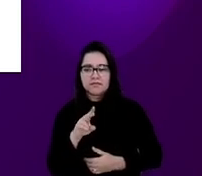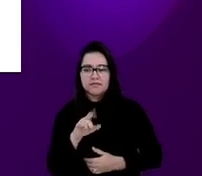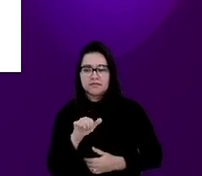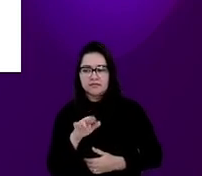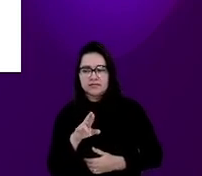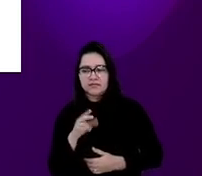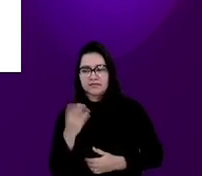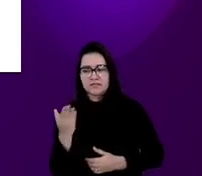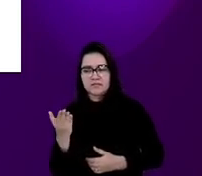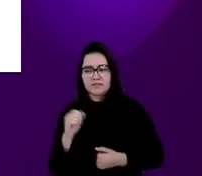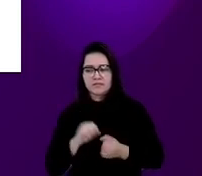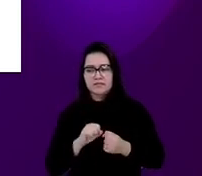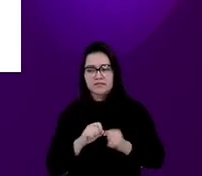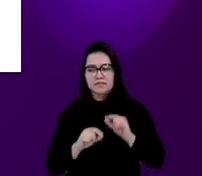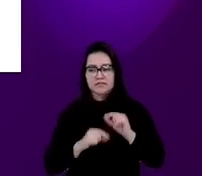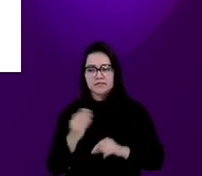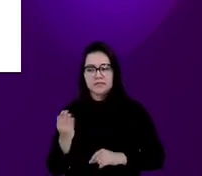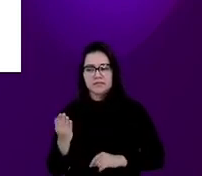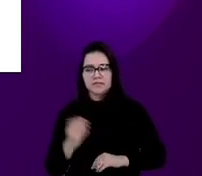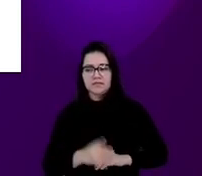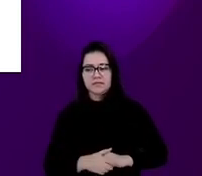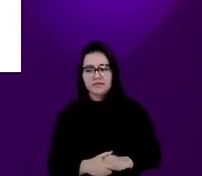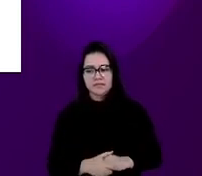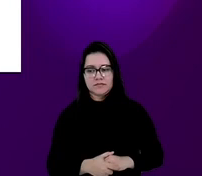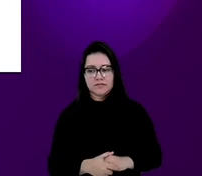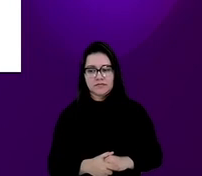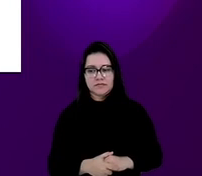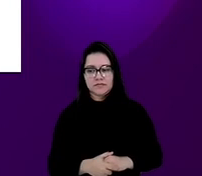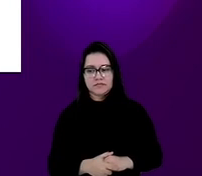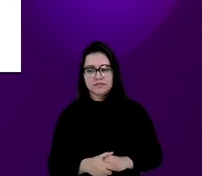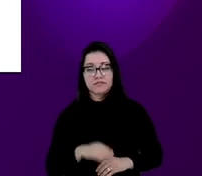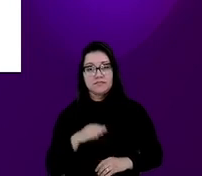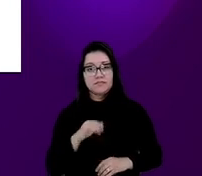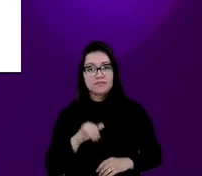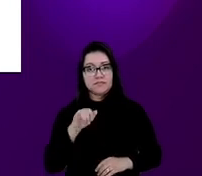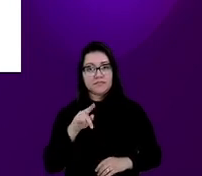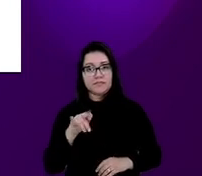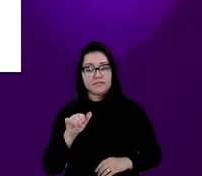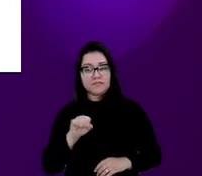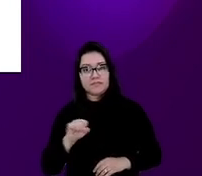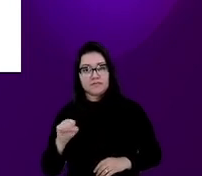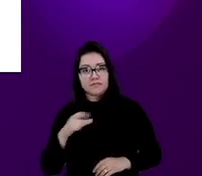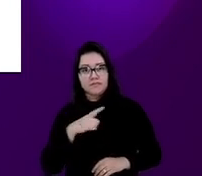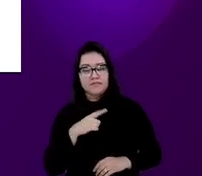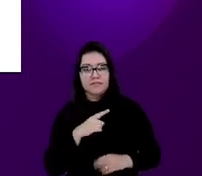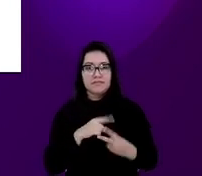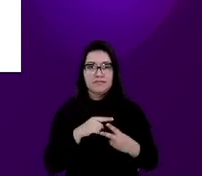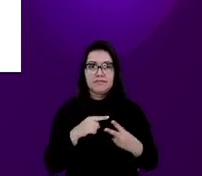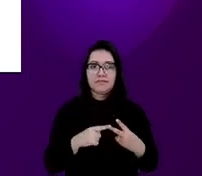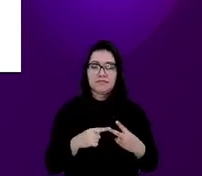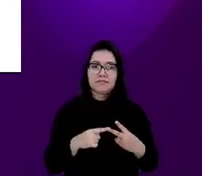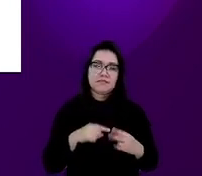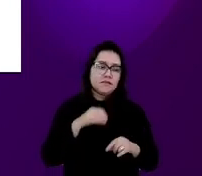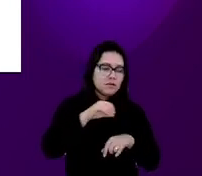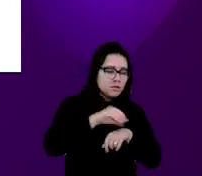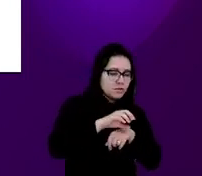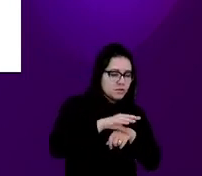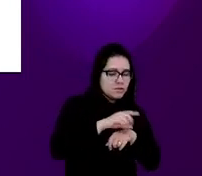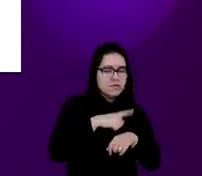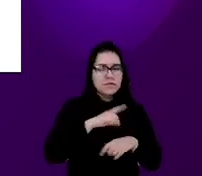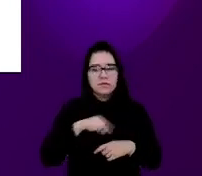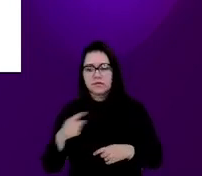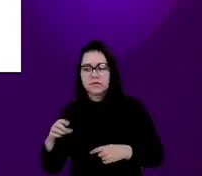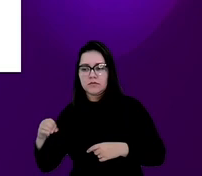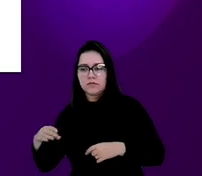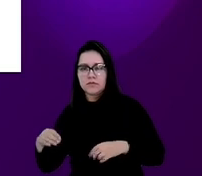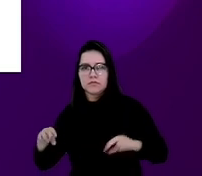fazer um bypass em 2 tempos. Então, a gente colocou o bypass sobrando prótese para os 2 lados, aí, como vocês